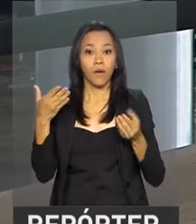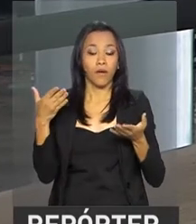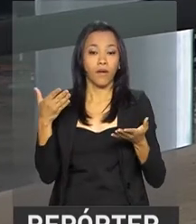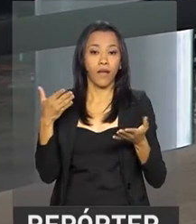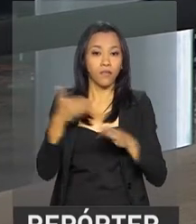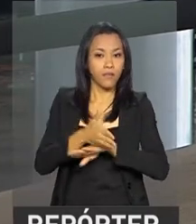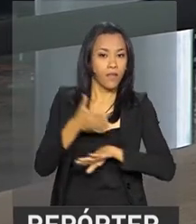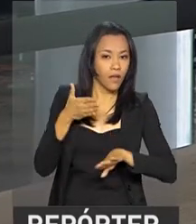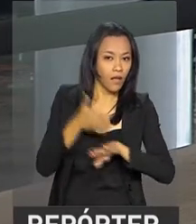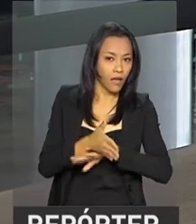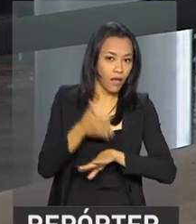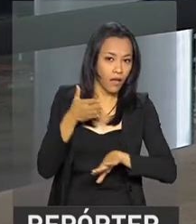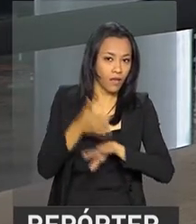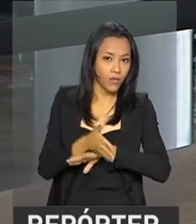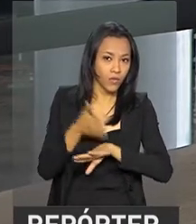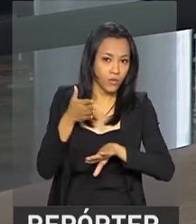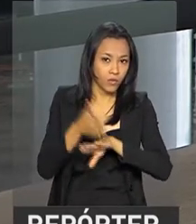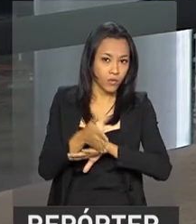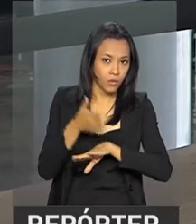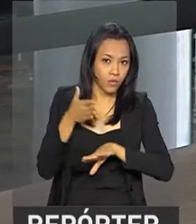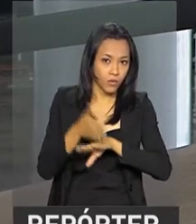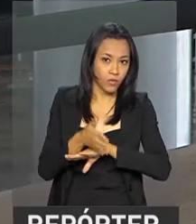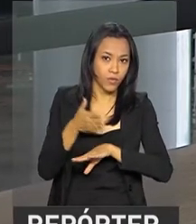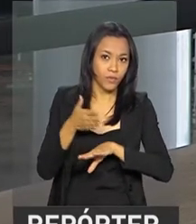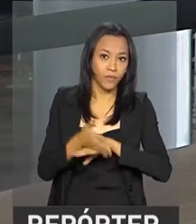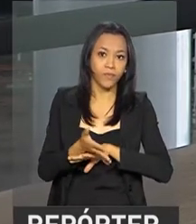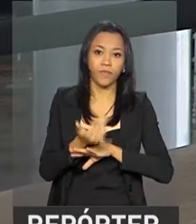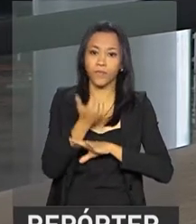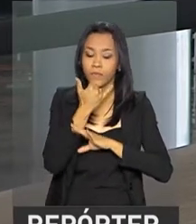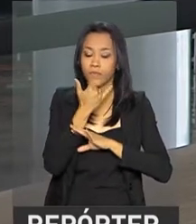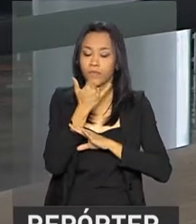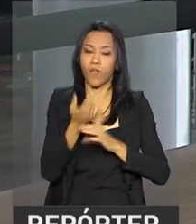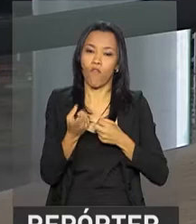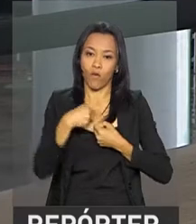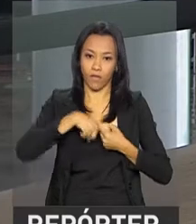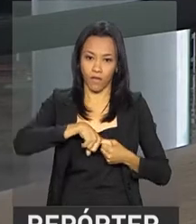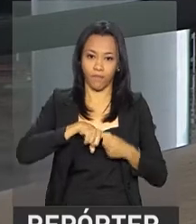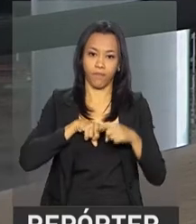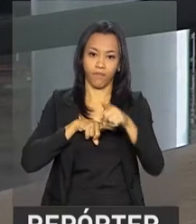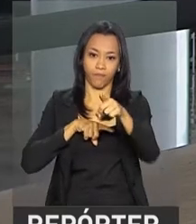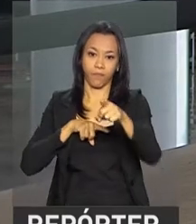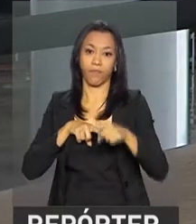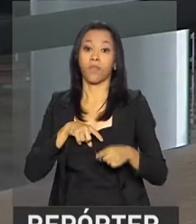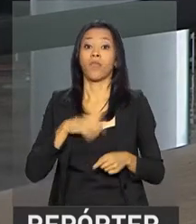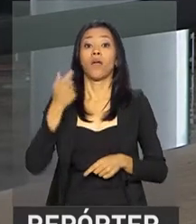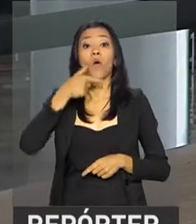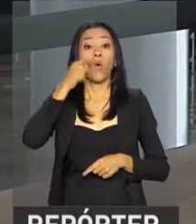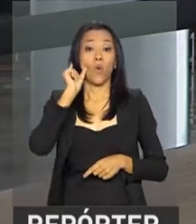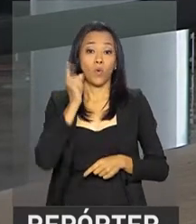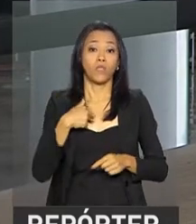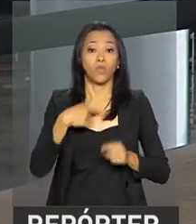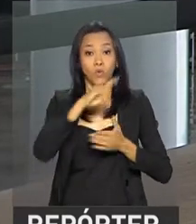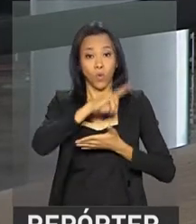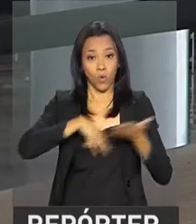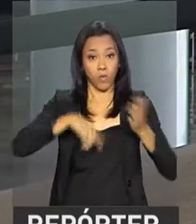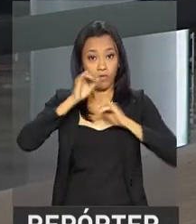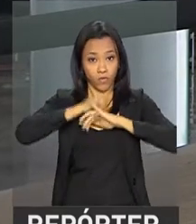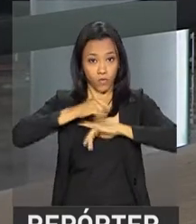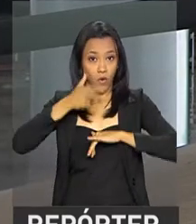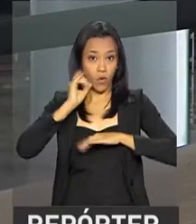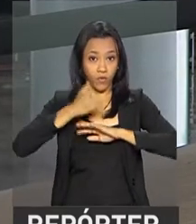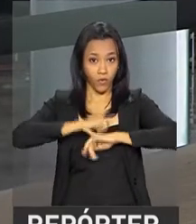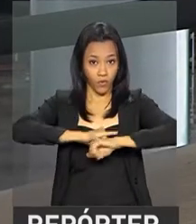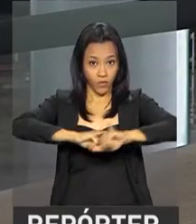azul só retomar o raciocínio aqui é esse documento foi divulgado ontem ea ampliação do acesso a